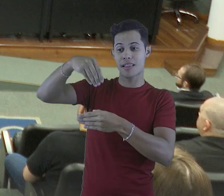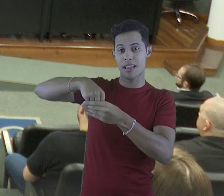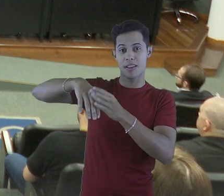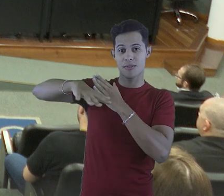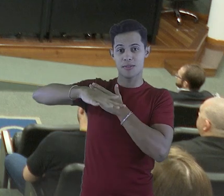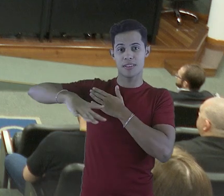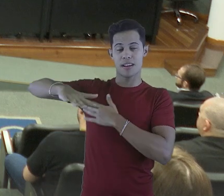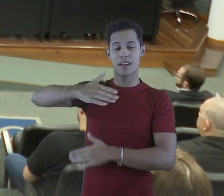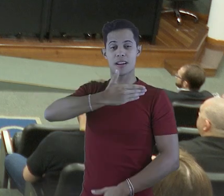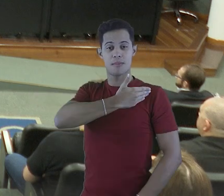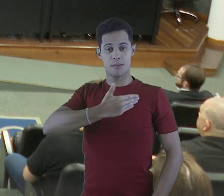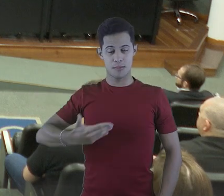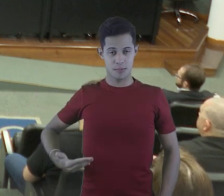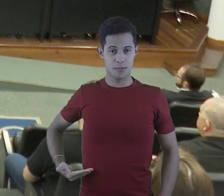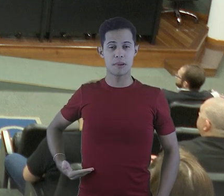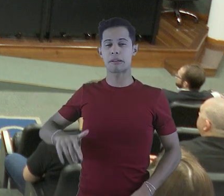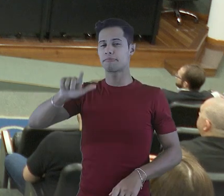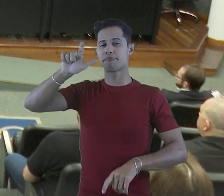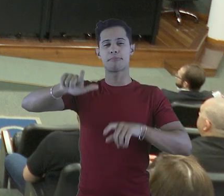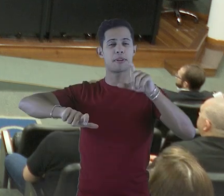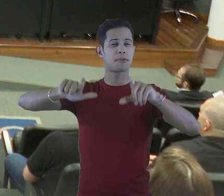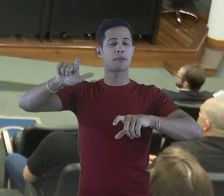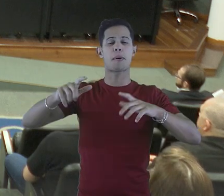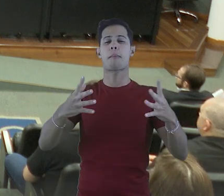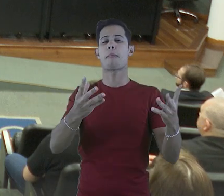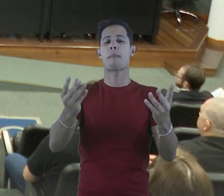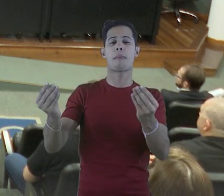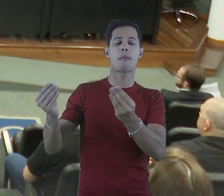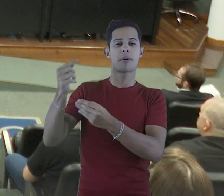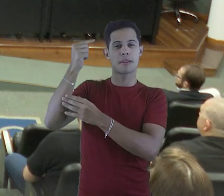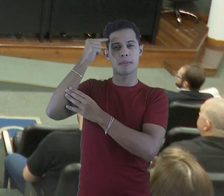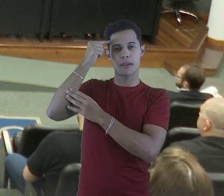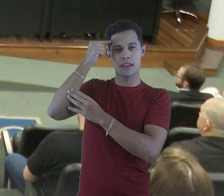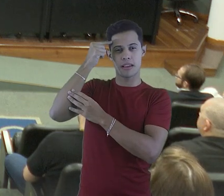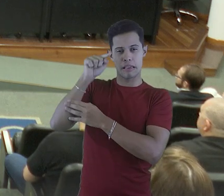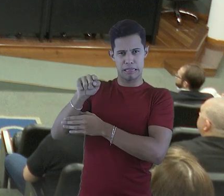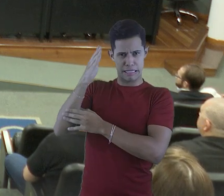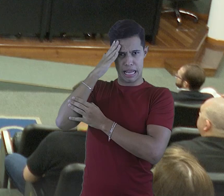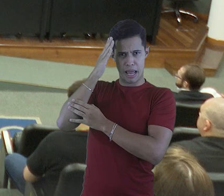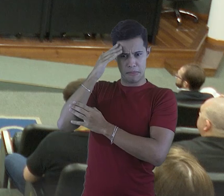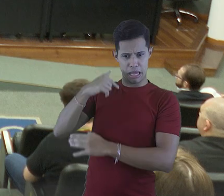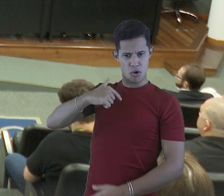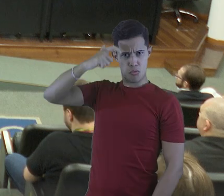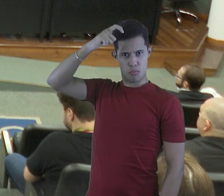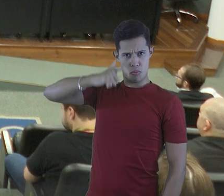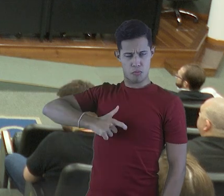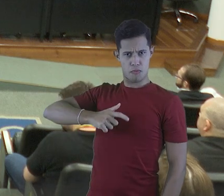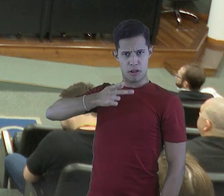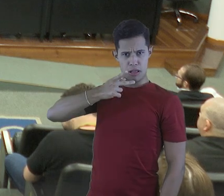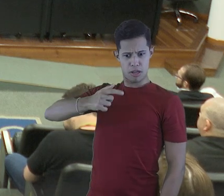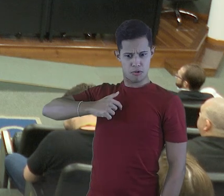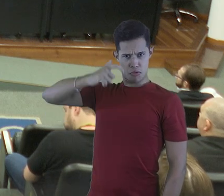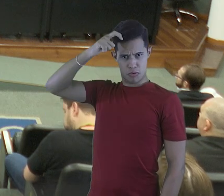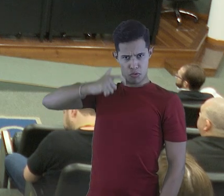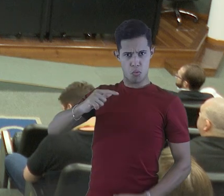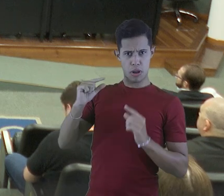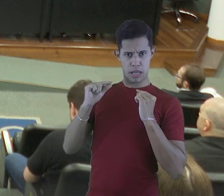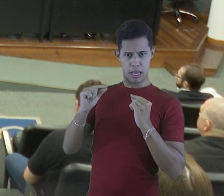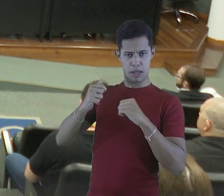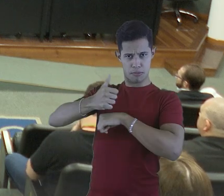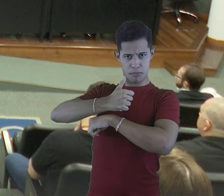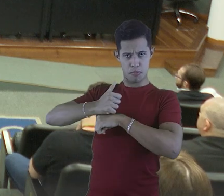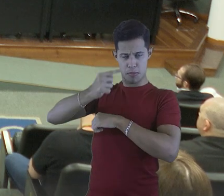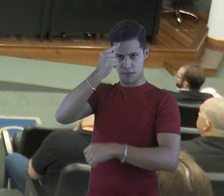porque infelizmente no setor público a gente ainda tem a lógica daquele você sabe com quem você está falando